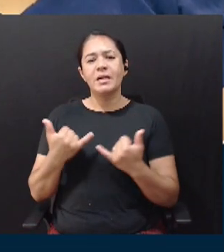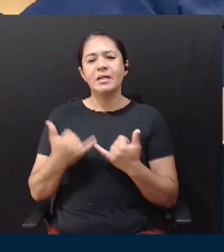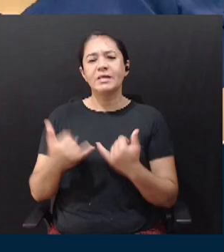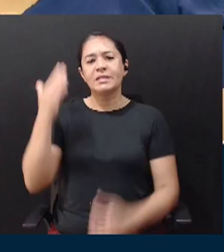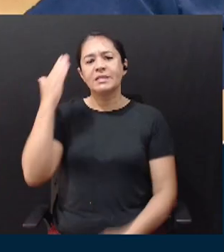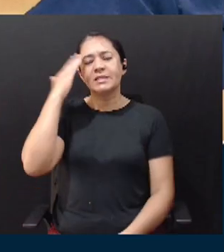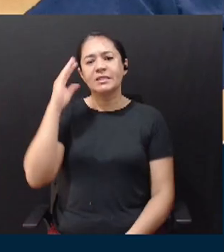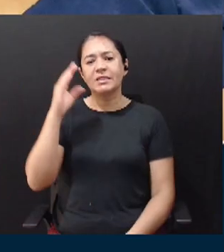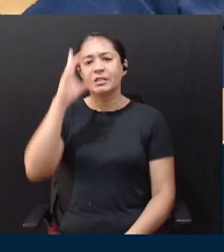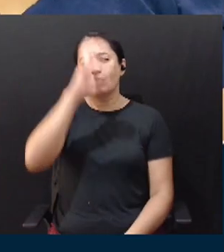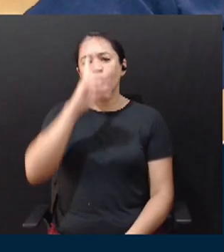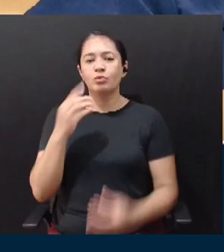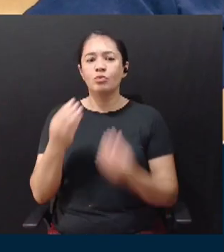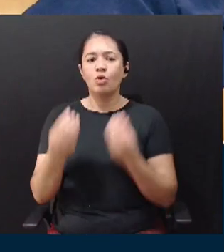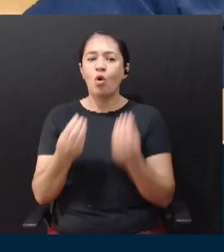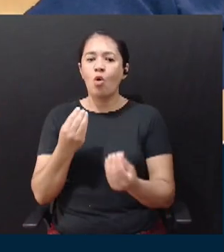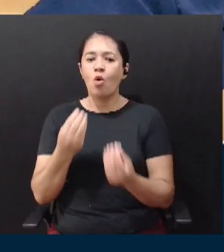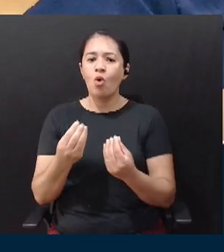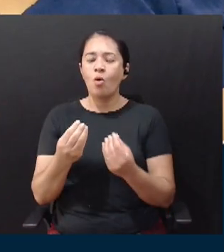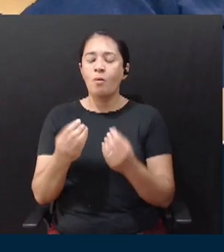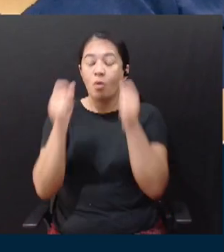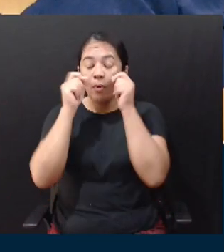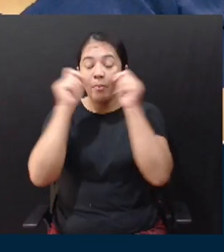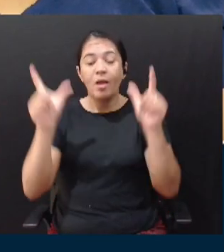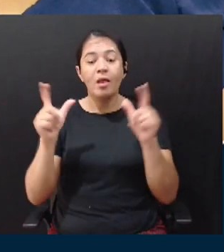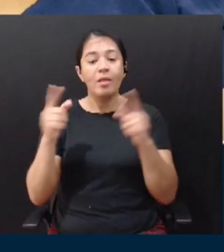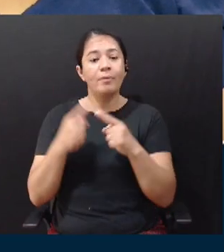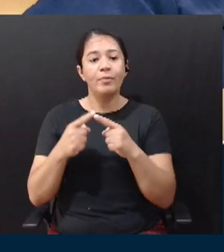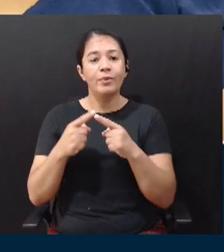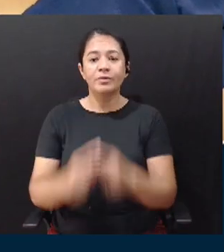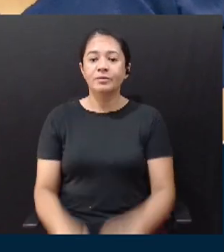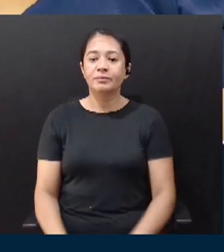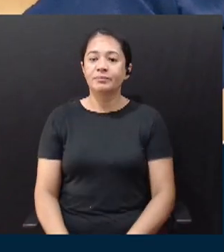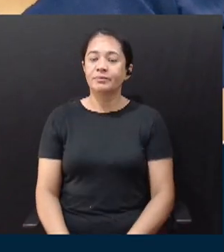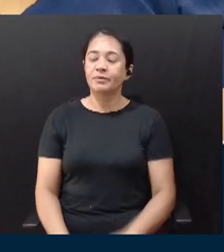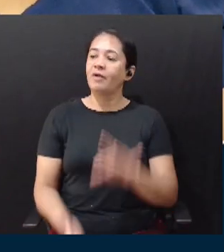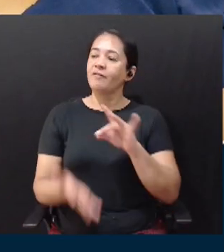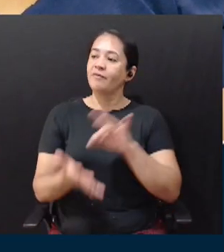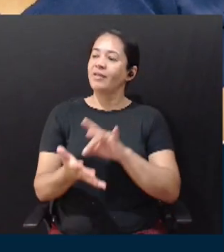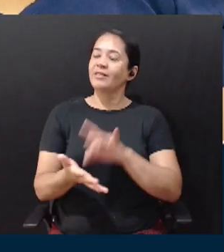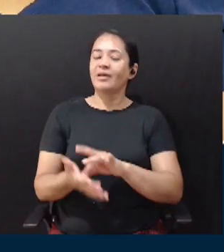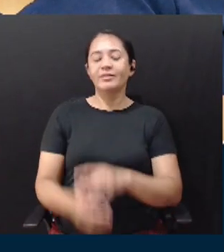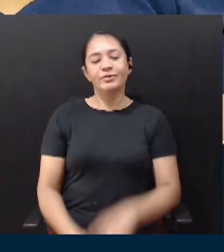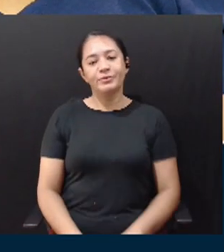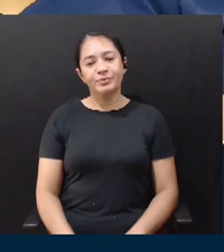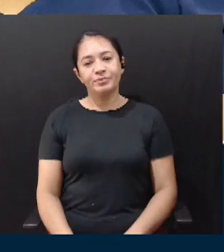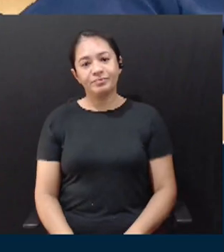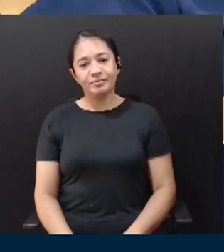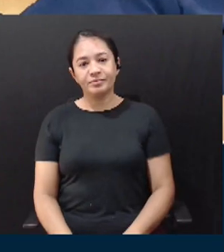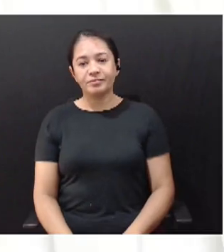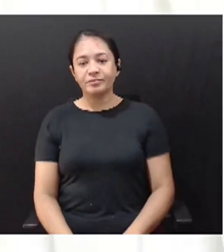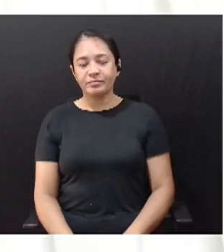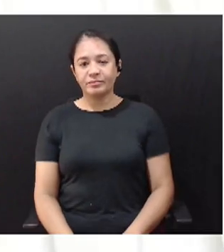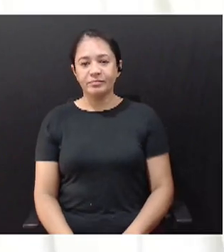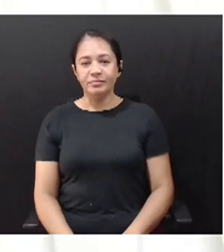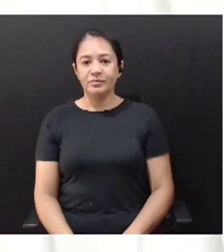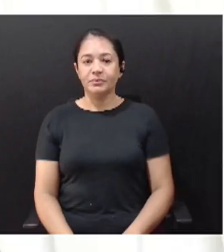como um alerta. Verdade, né, Dani? É isso mesmo. Exatamente